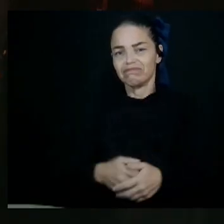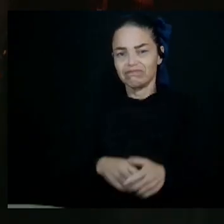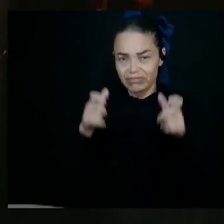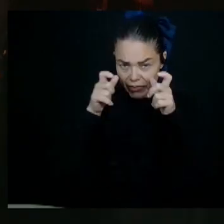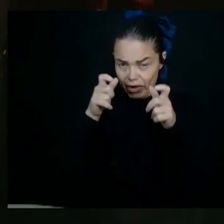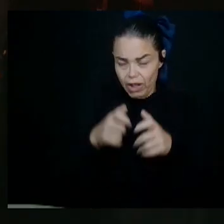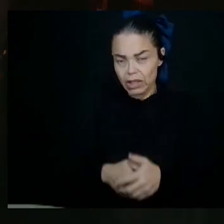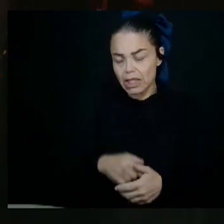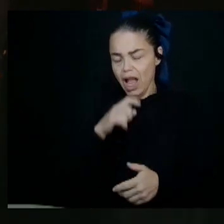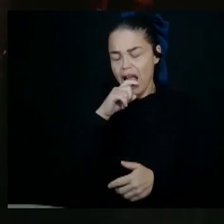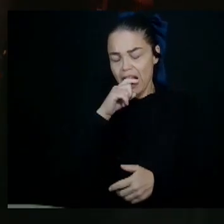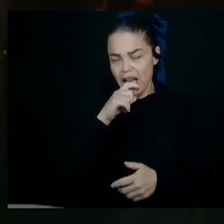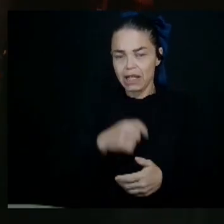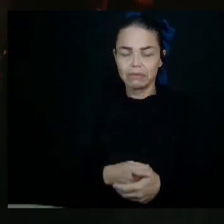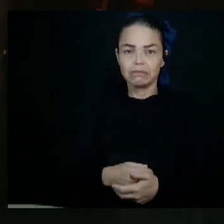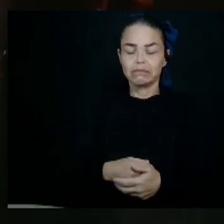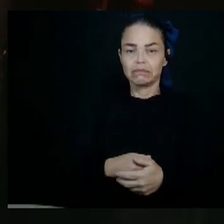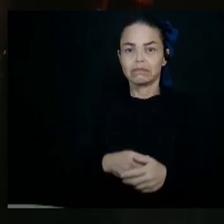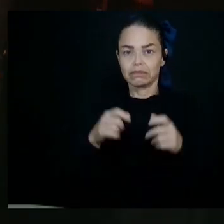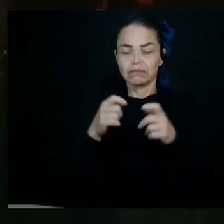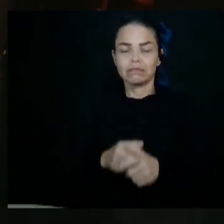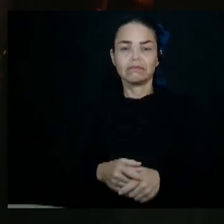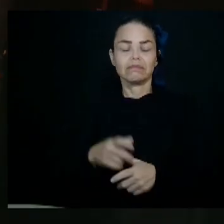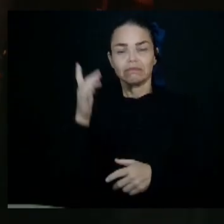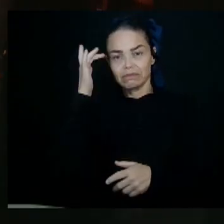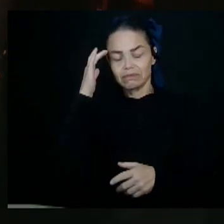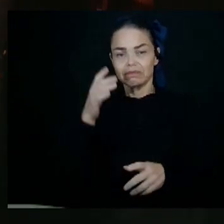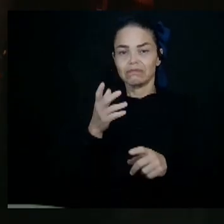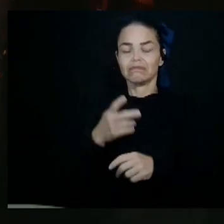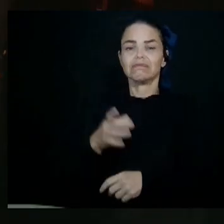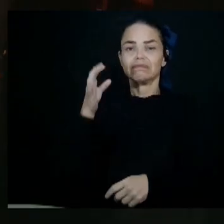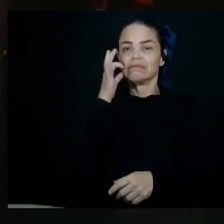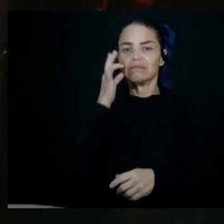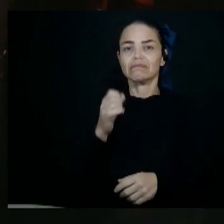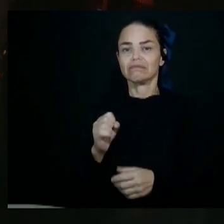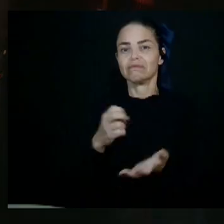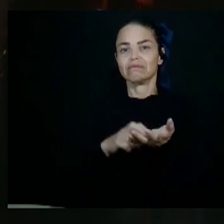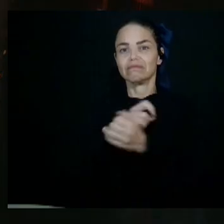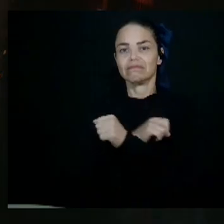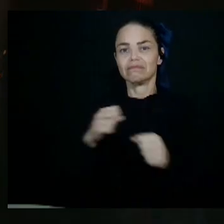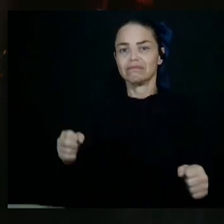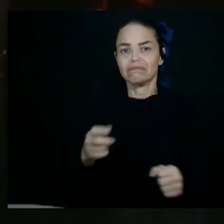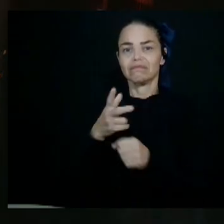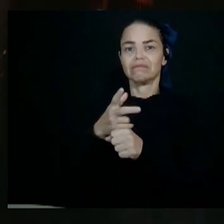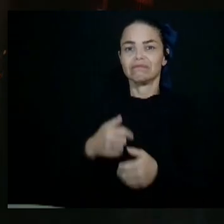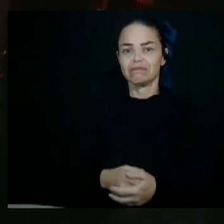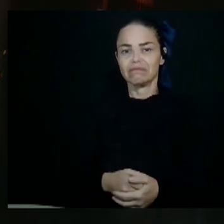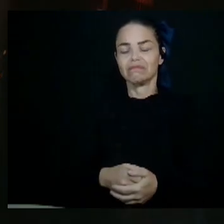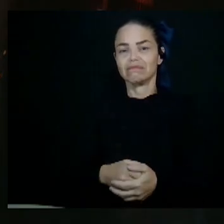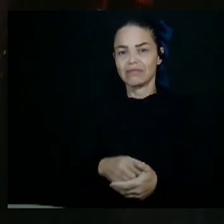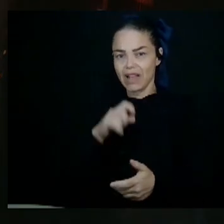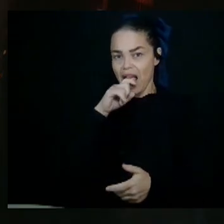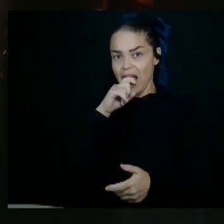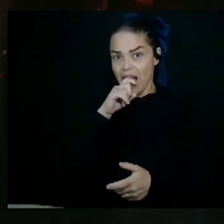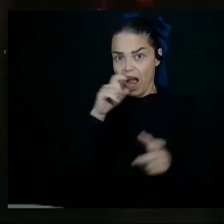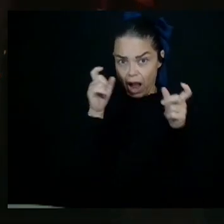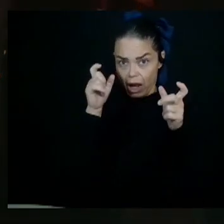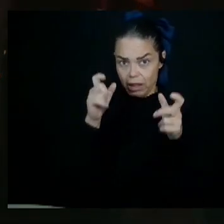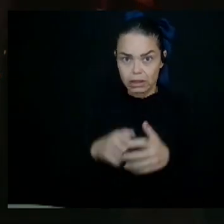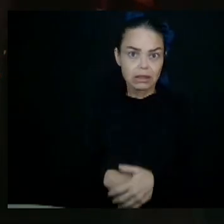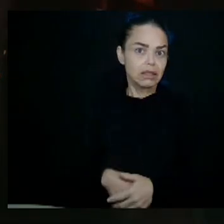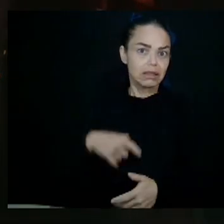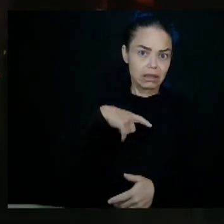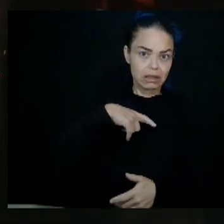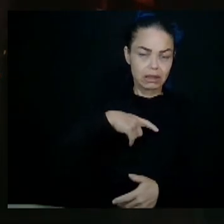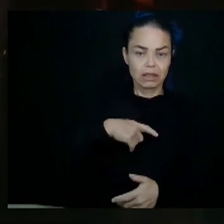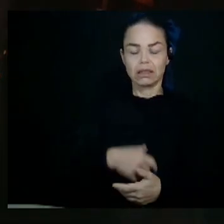das pessoas. Então amanhã a gente fala ao vivo, a partir das 8 da manhã aqui no Estúdio Câmara, sobre ambição. Será que todos nós temos? Qual